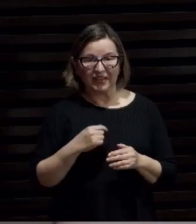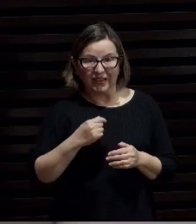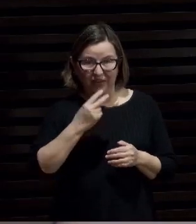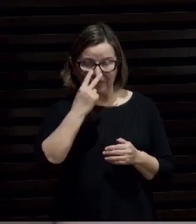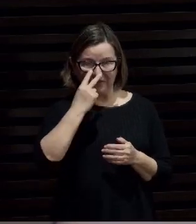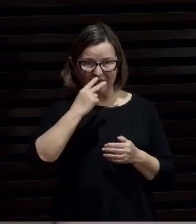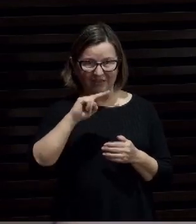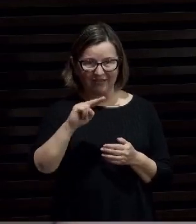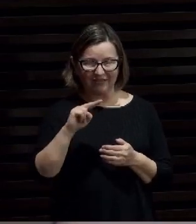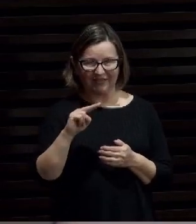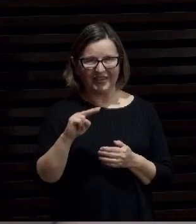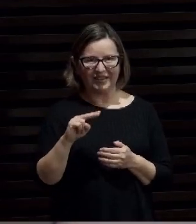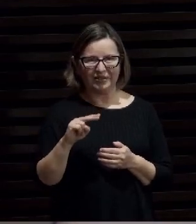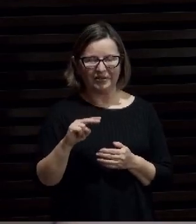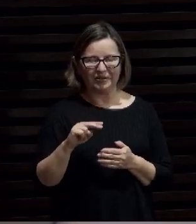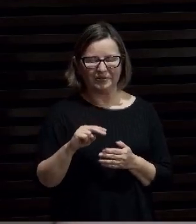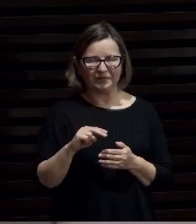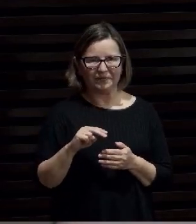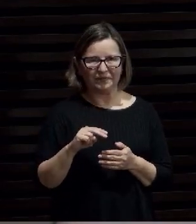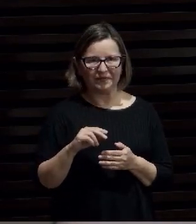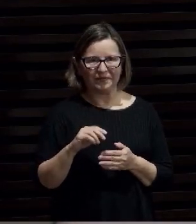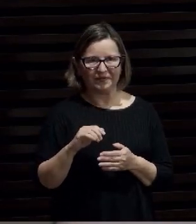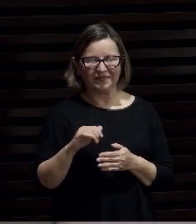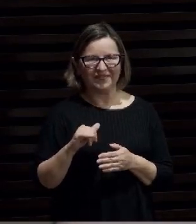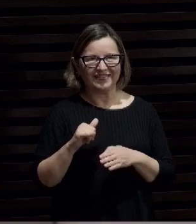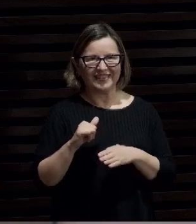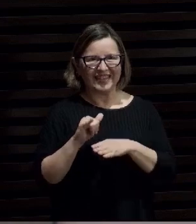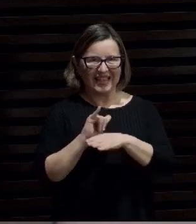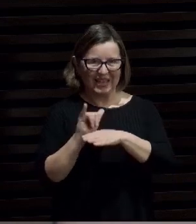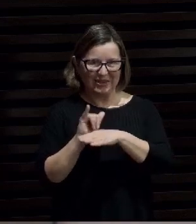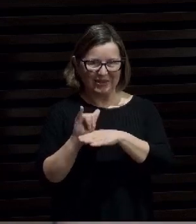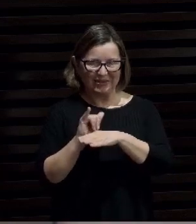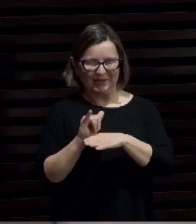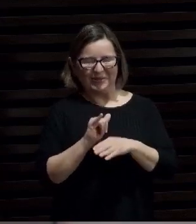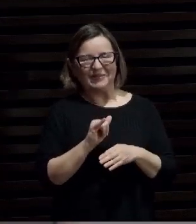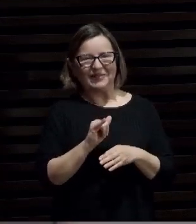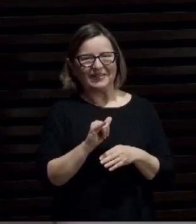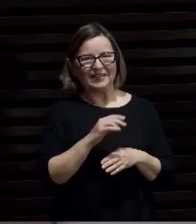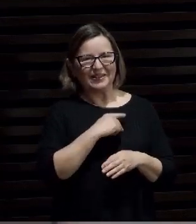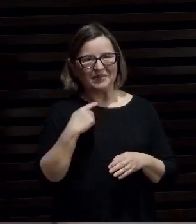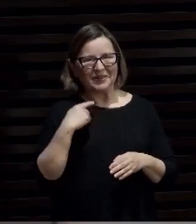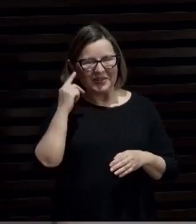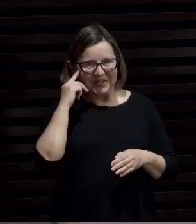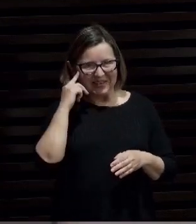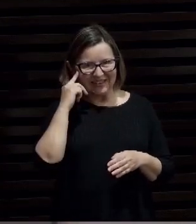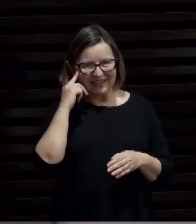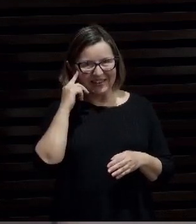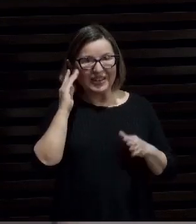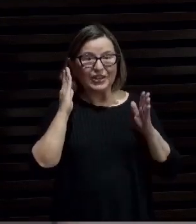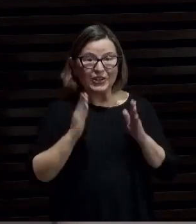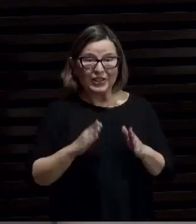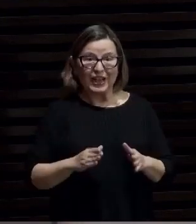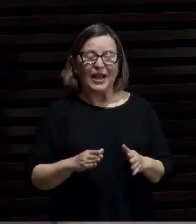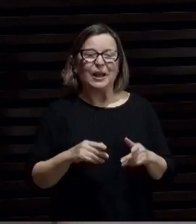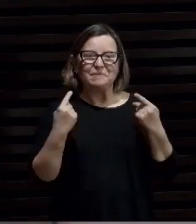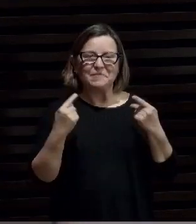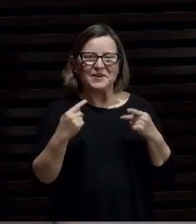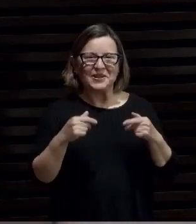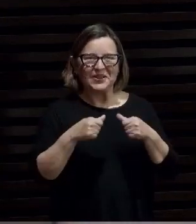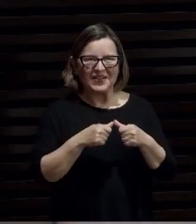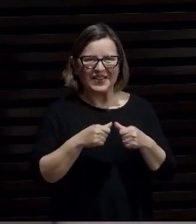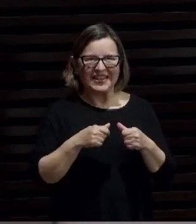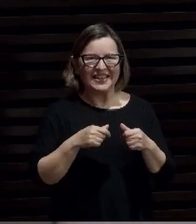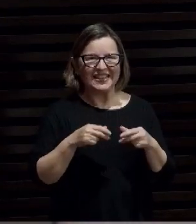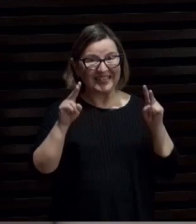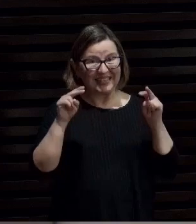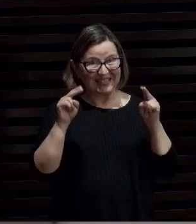arquivos do nosso canal no YouTube, o pastor Glênio pregou esse texto aqui há 4 anos atrás na igreja, durante a exposição do Evangelho